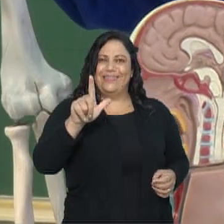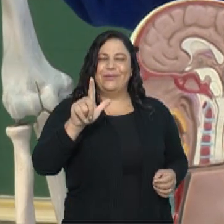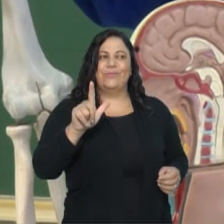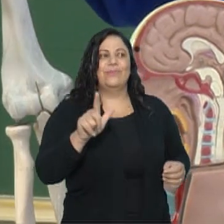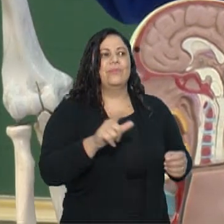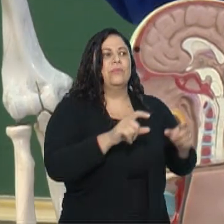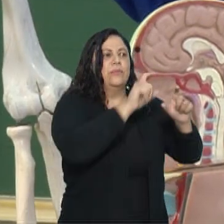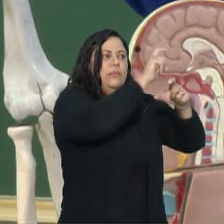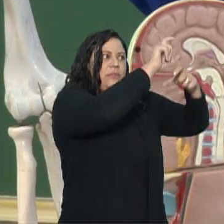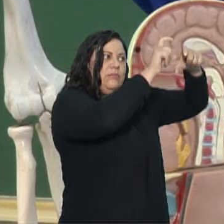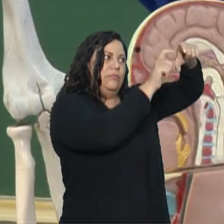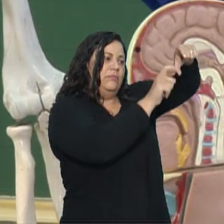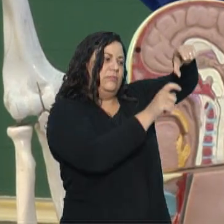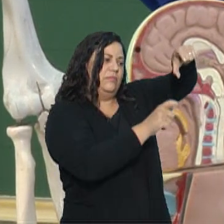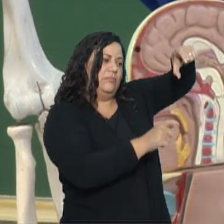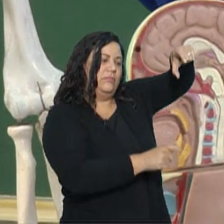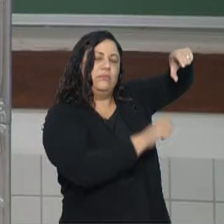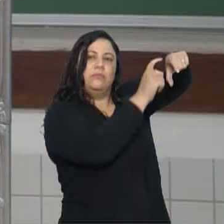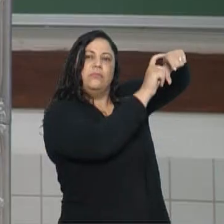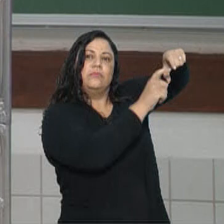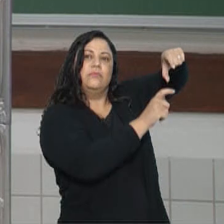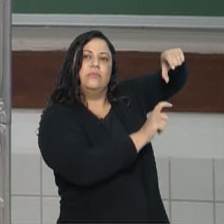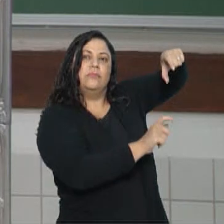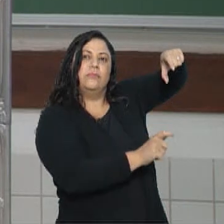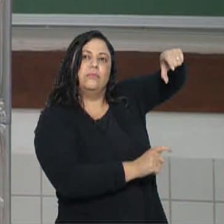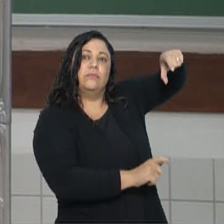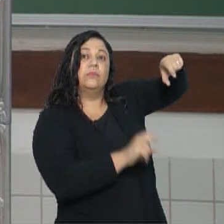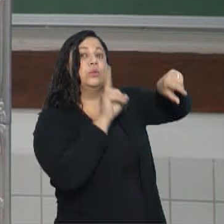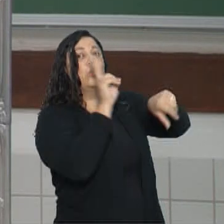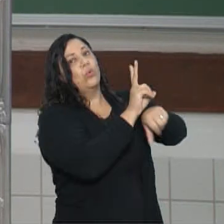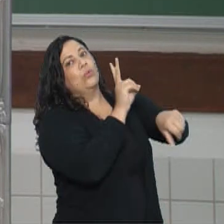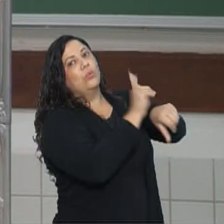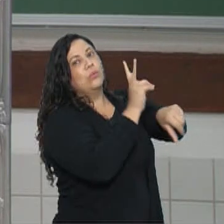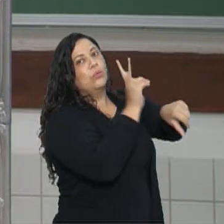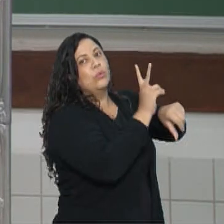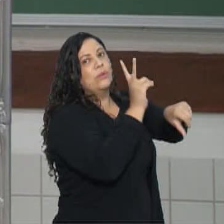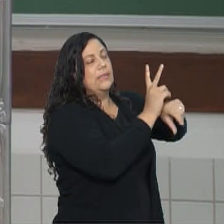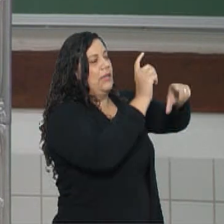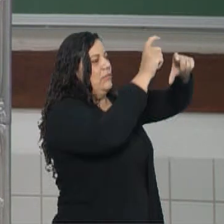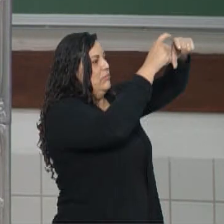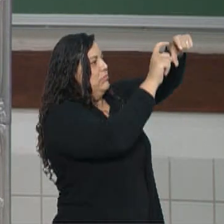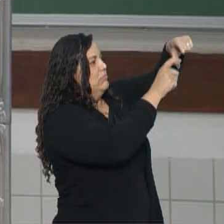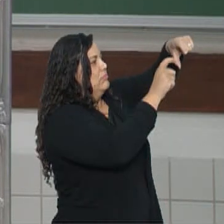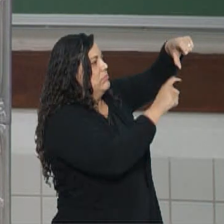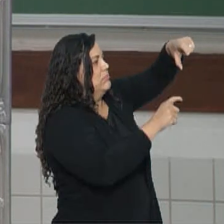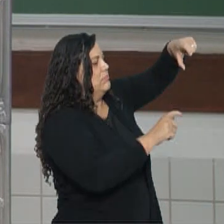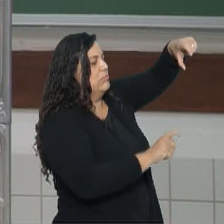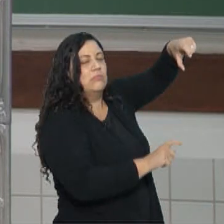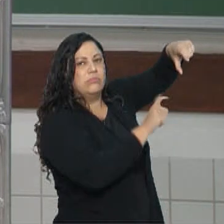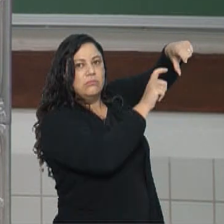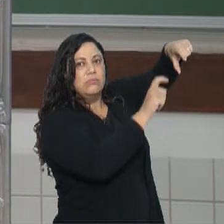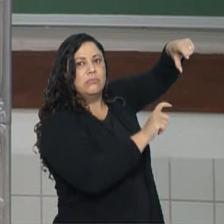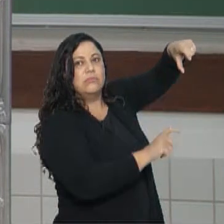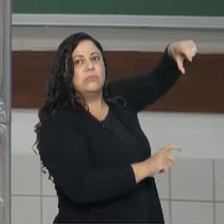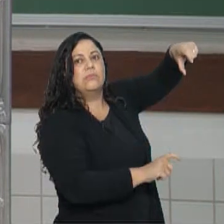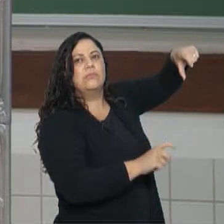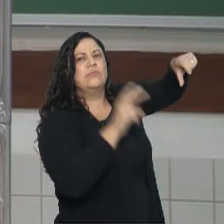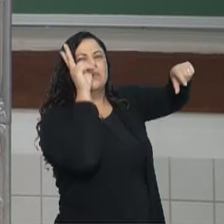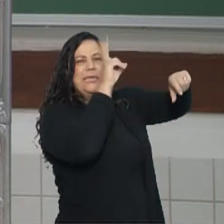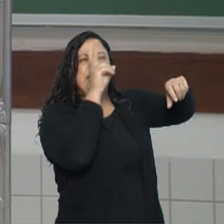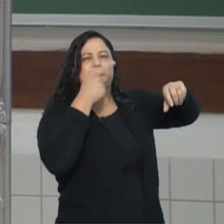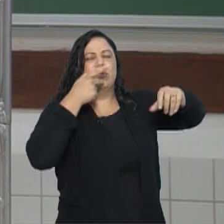corpo. Aí é um outro cuidado que nós devemos ter. Lembra que nós falamos dos acidentes de trânsito? Principalmente quem anda de